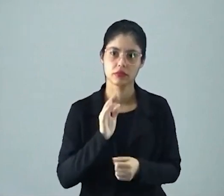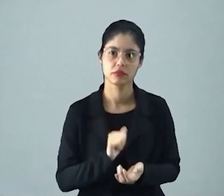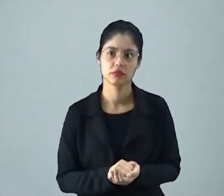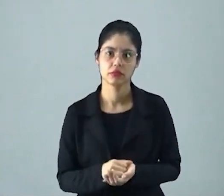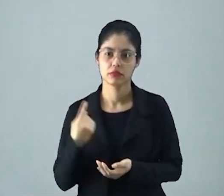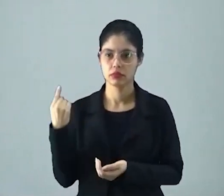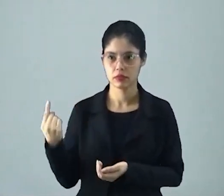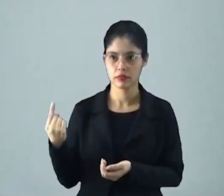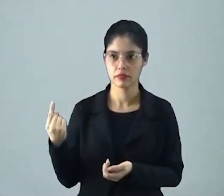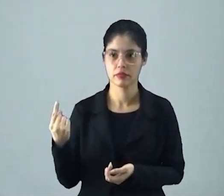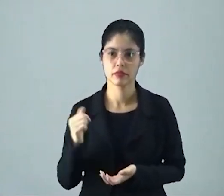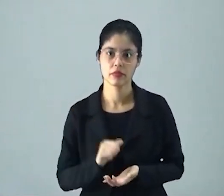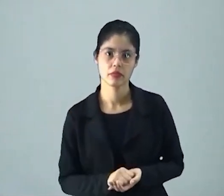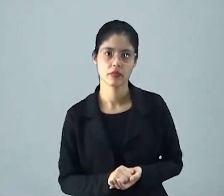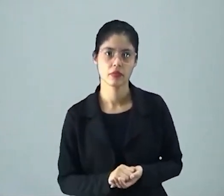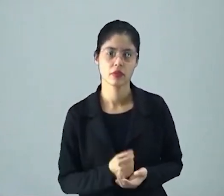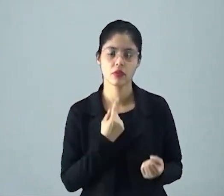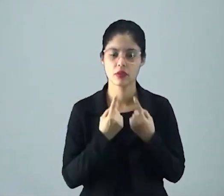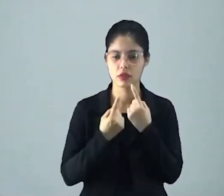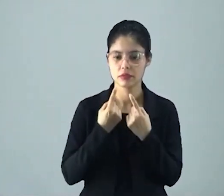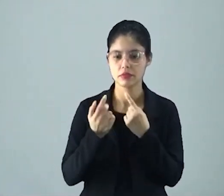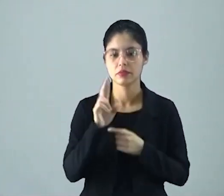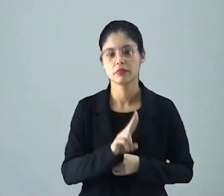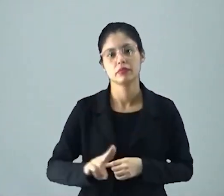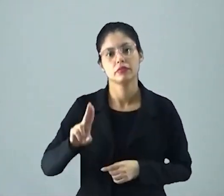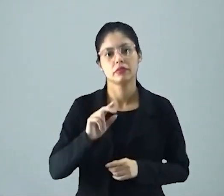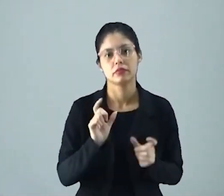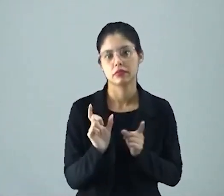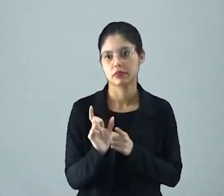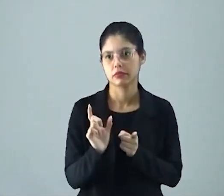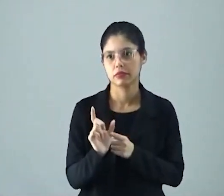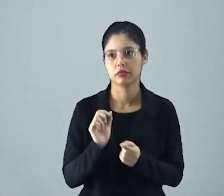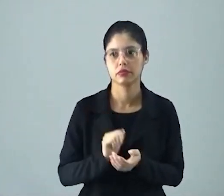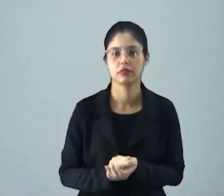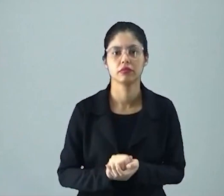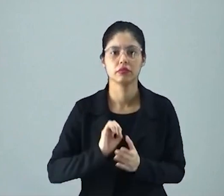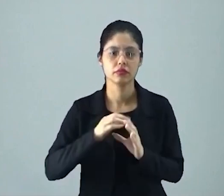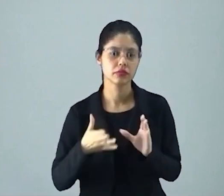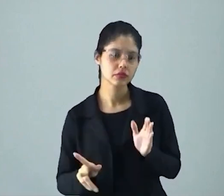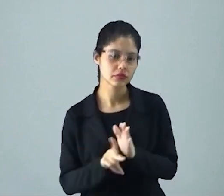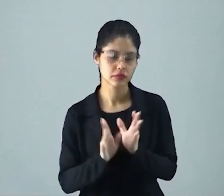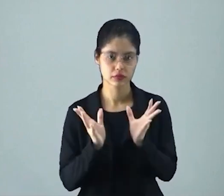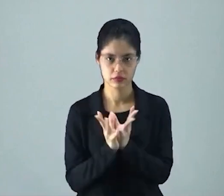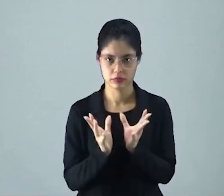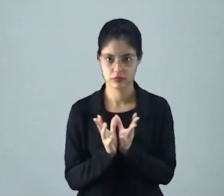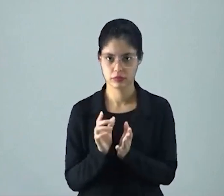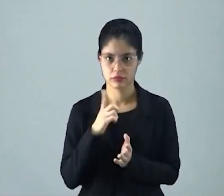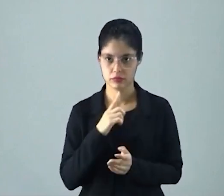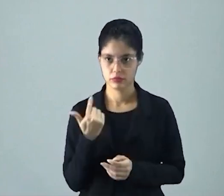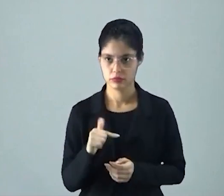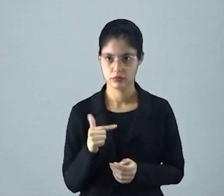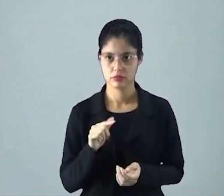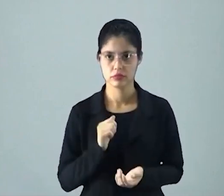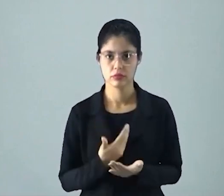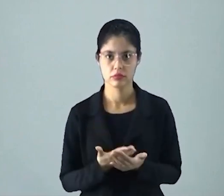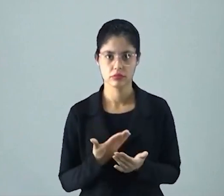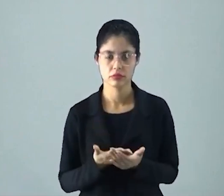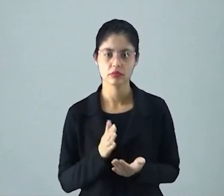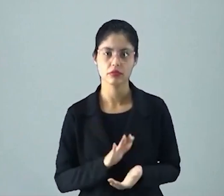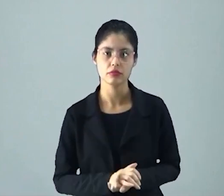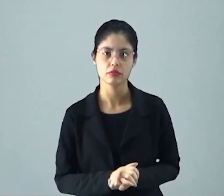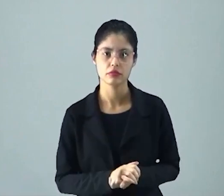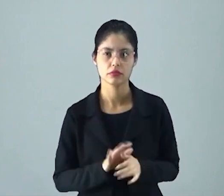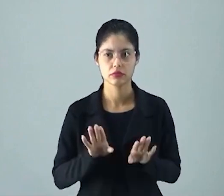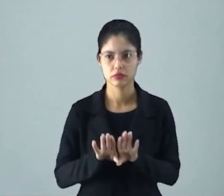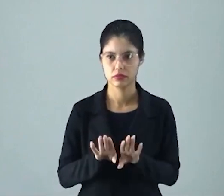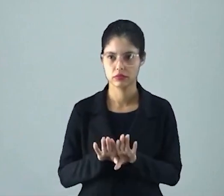ter um tipo, né, de se comunicar, usam palavras características daquele grupo, e grupos que não têm tanto estudo assim, né,